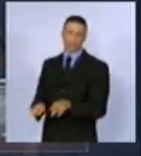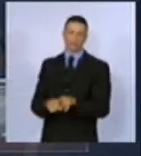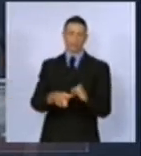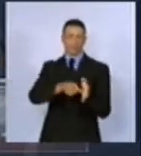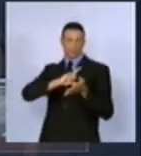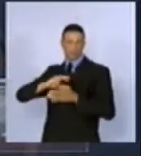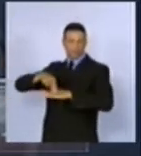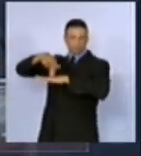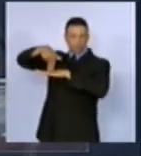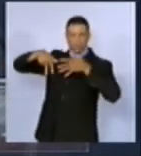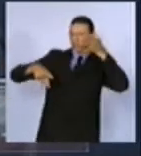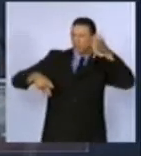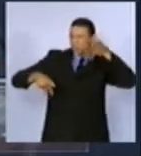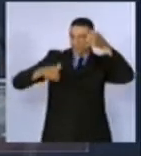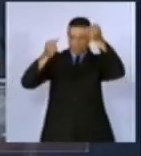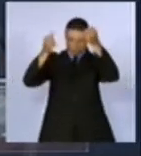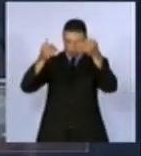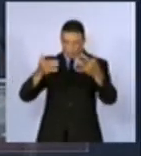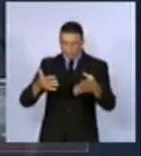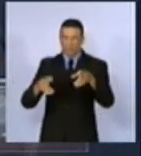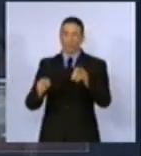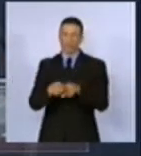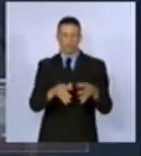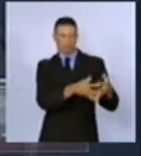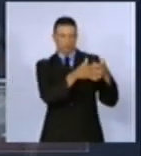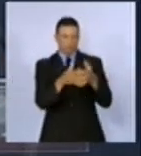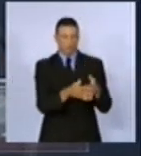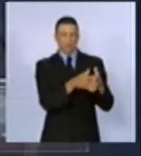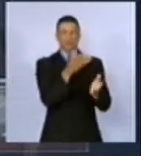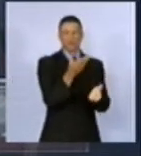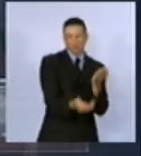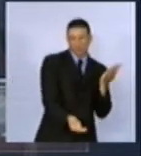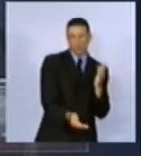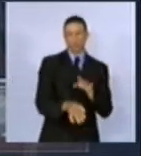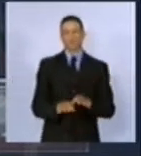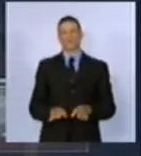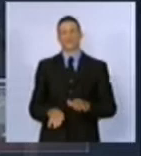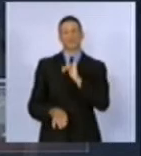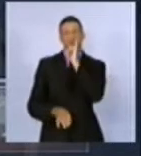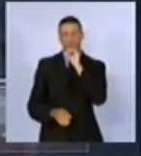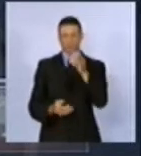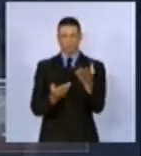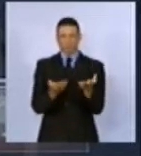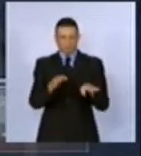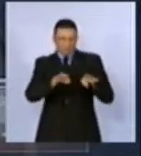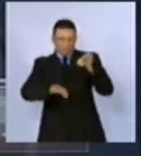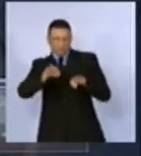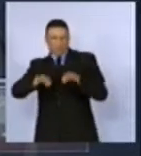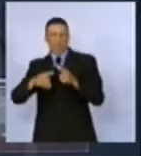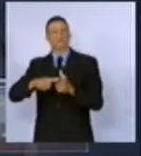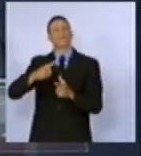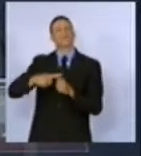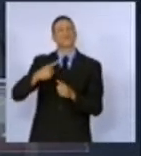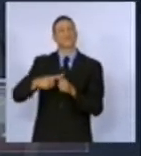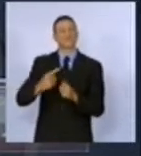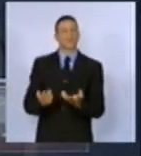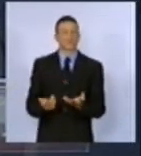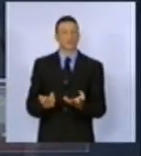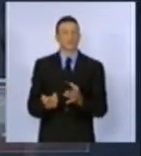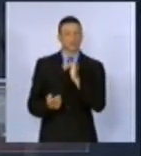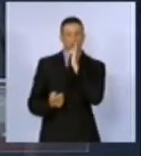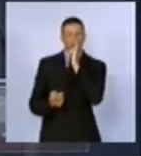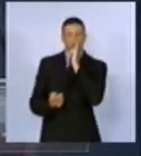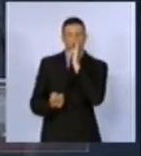de certa forma descontrole esse processo de metalização por quê que acontece diferentes controle porque pessoas em tudo